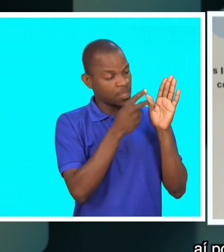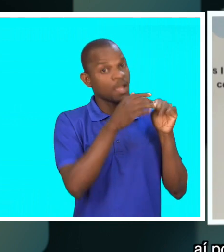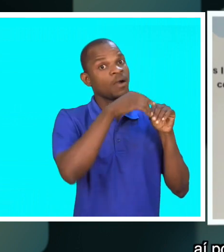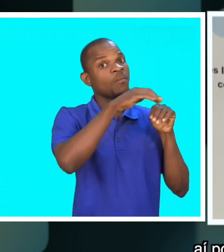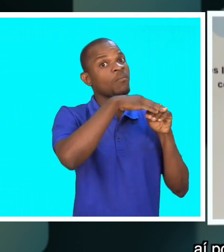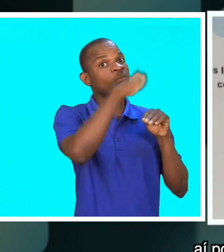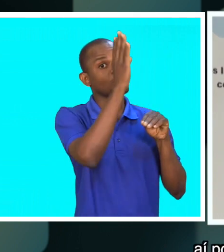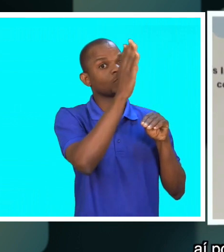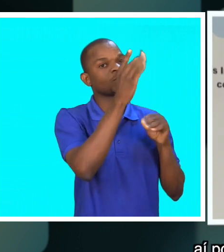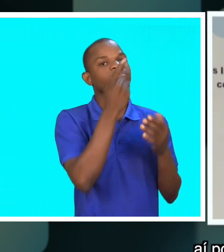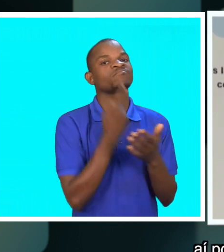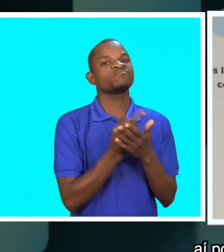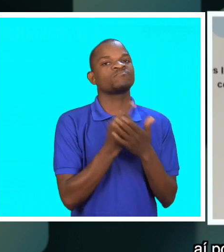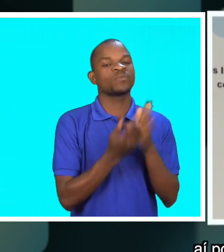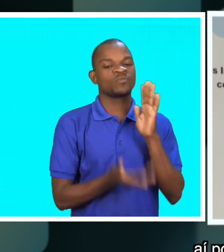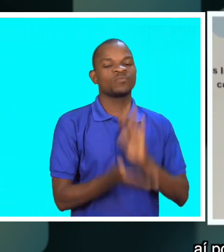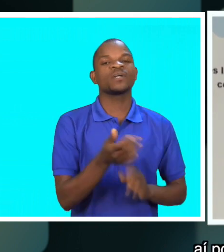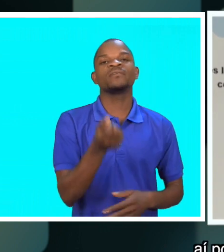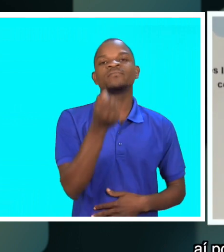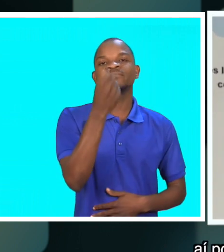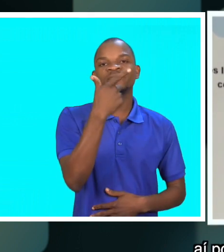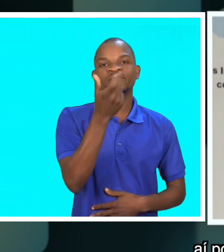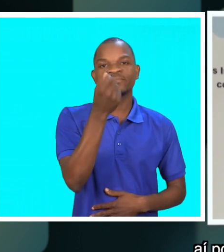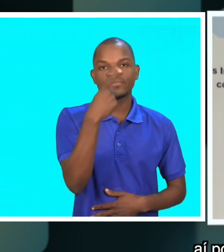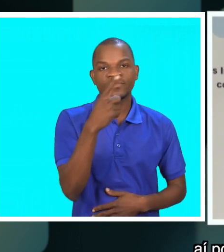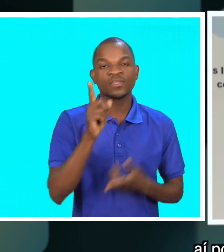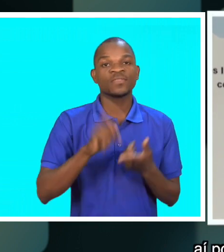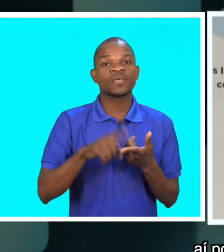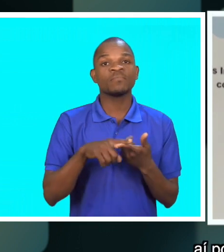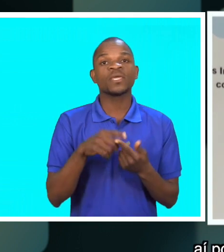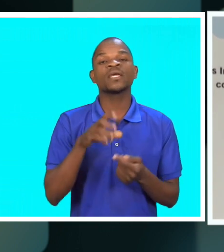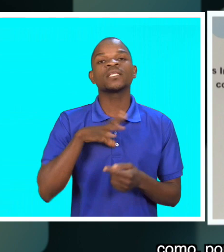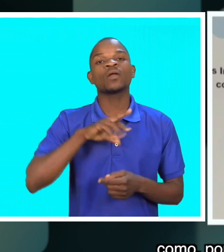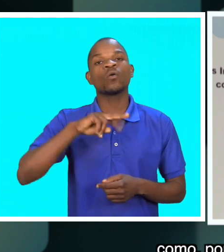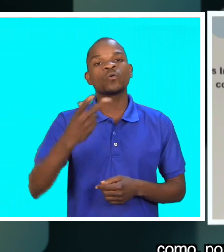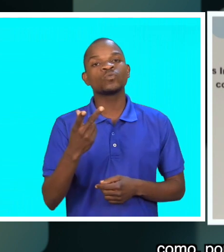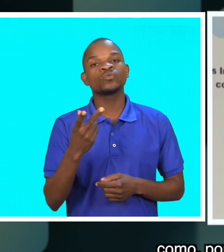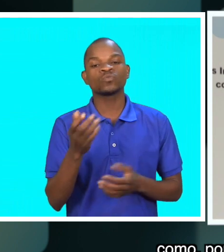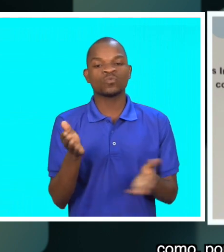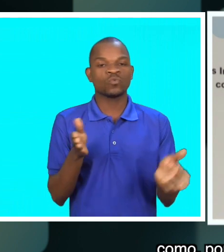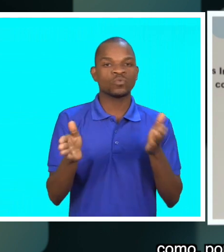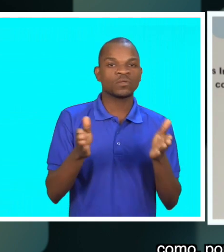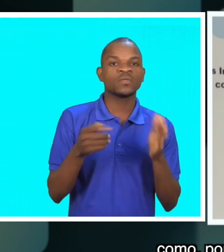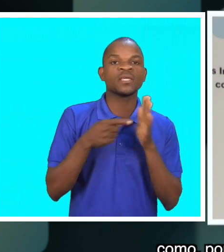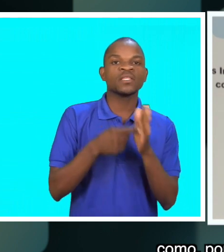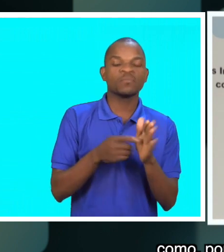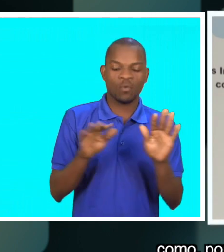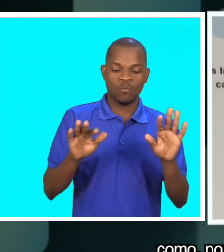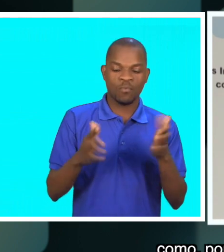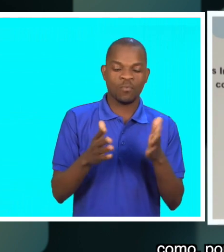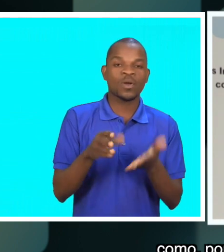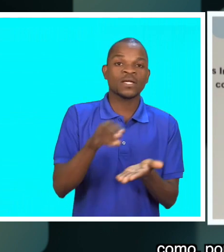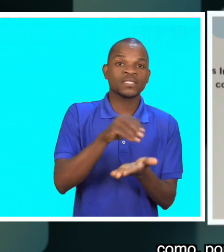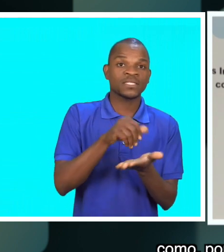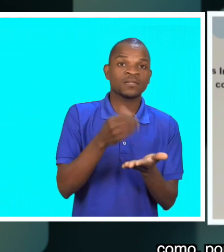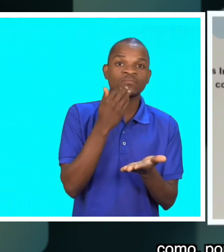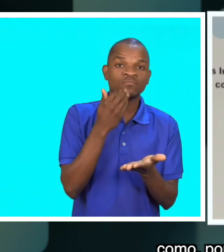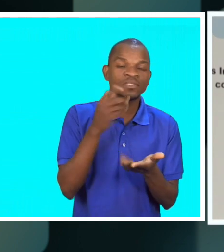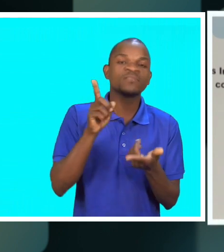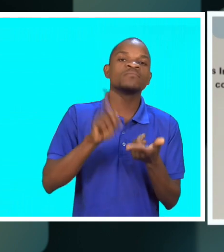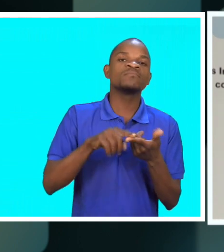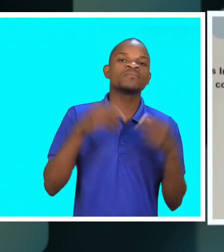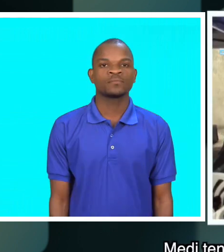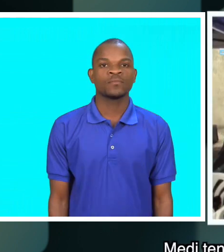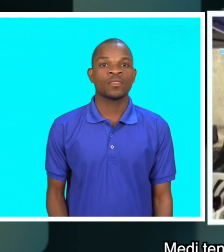é alta, aí podemos medicar e ter outros cuidados, como por exemplo diminuir a sala na comida, fazer